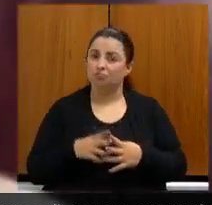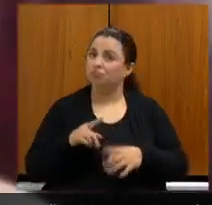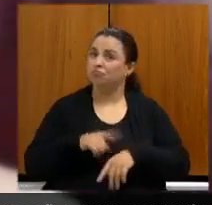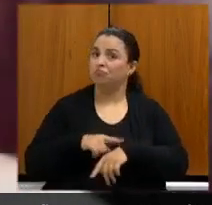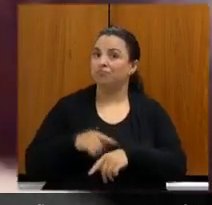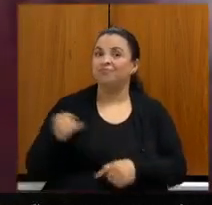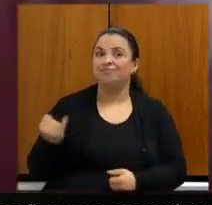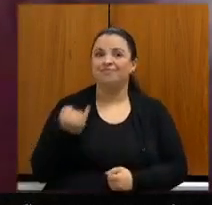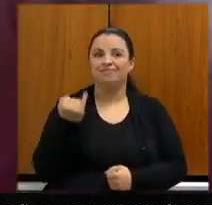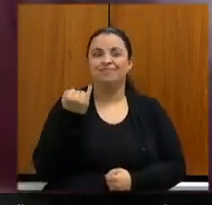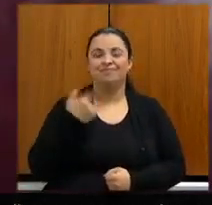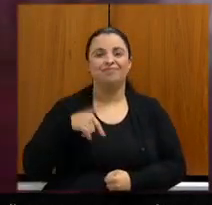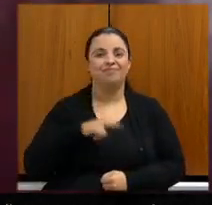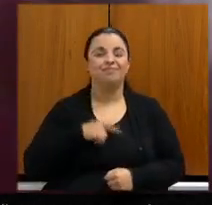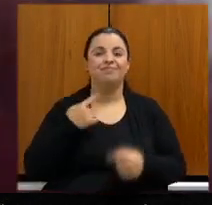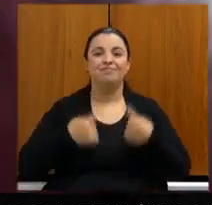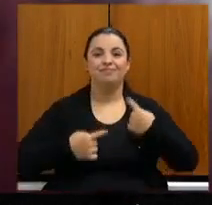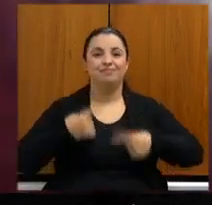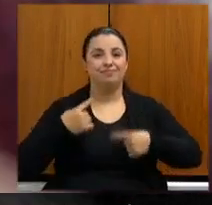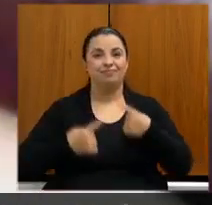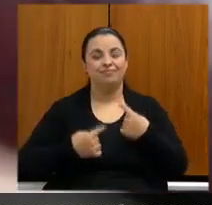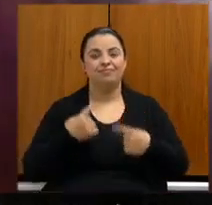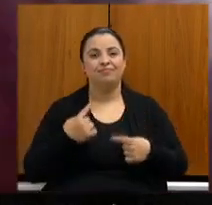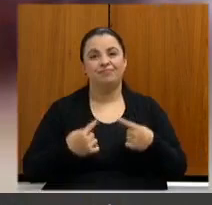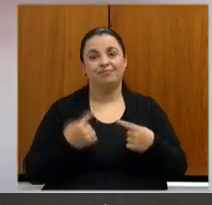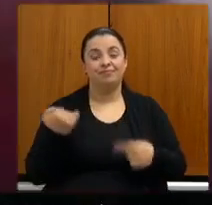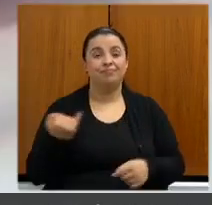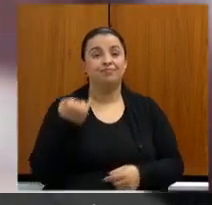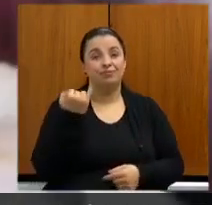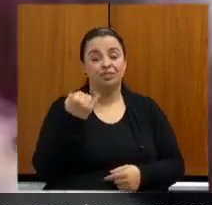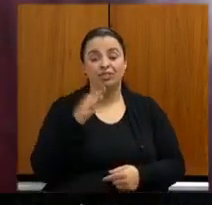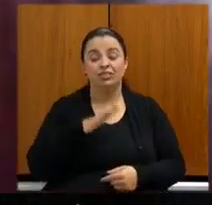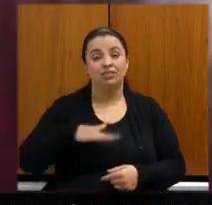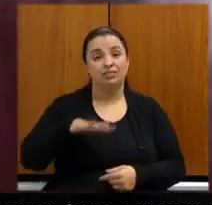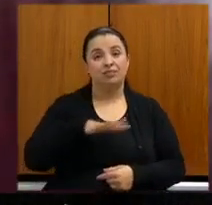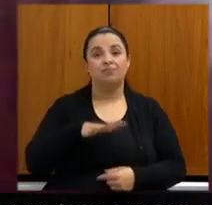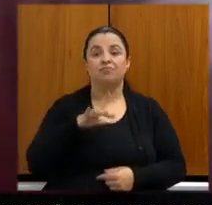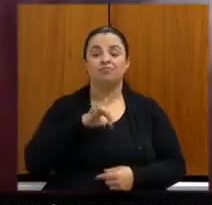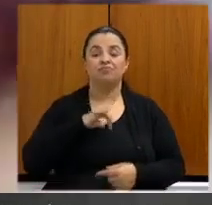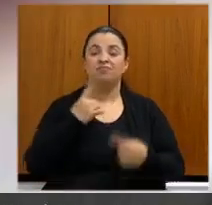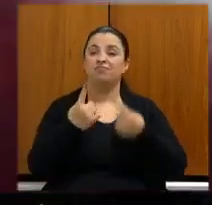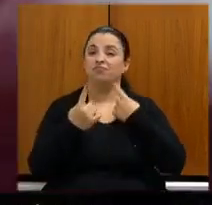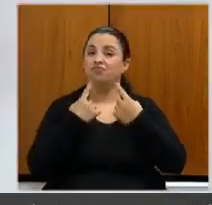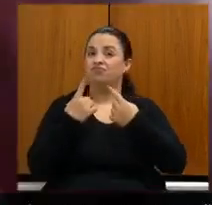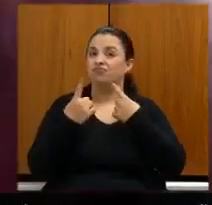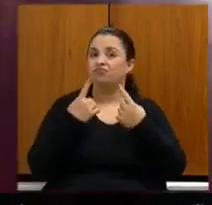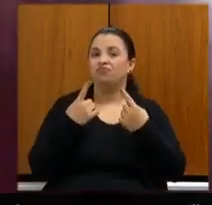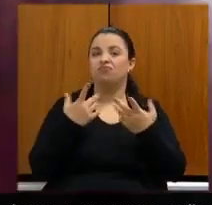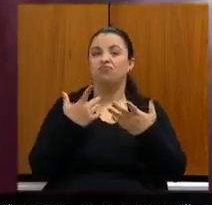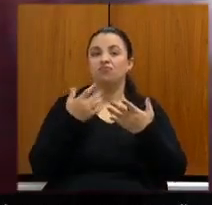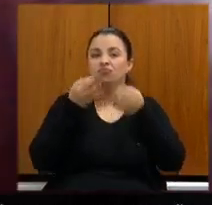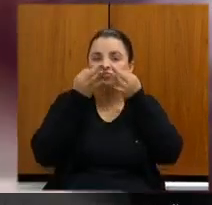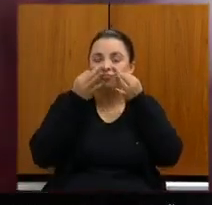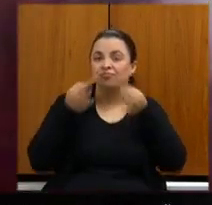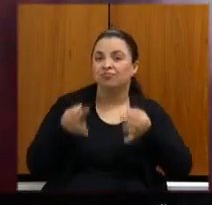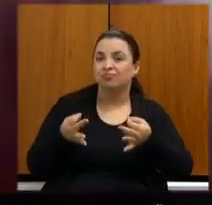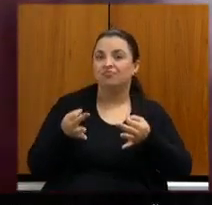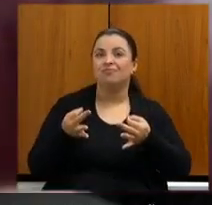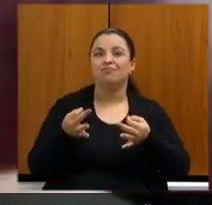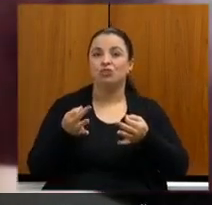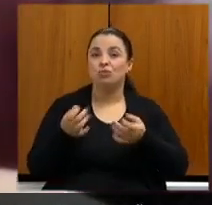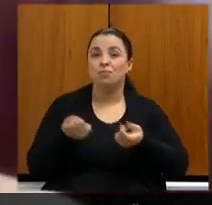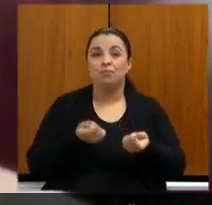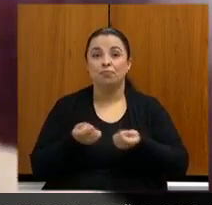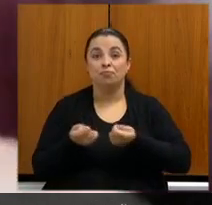para a gente discutir sobre a importância de espaço de diálogo né espaço de escuta espaço de mediação